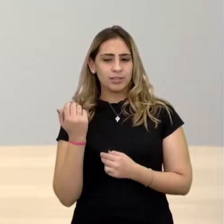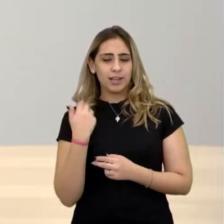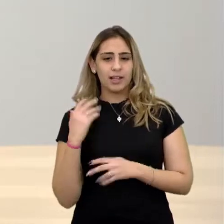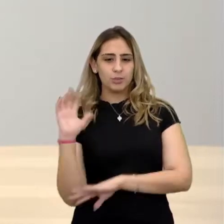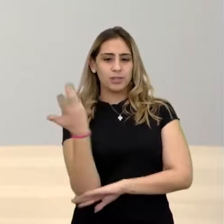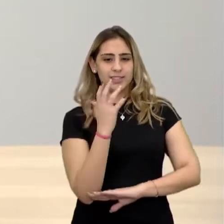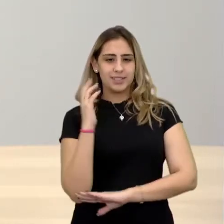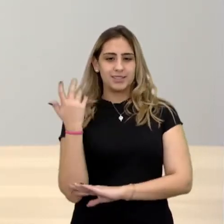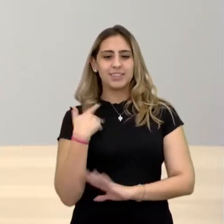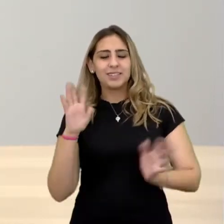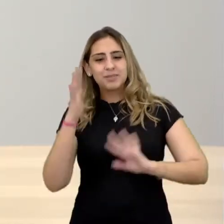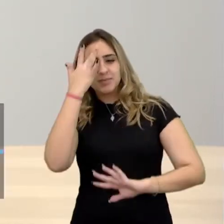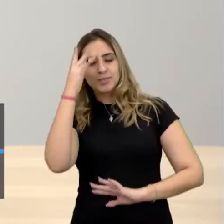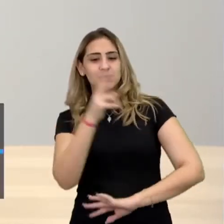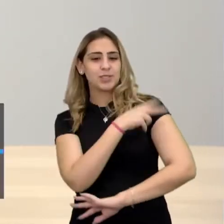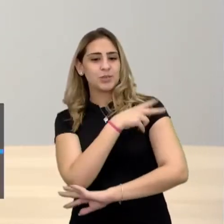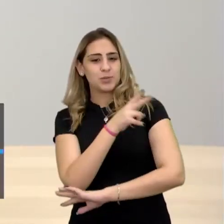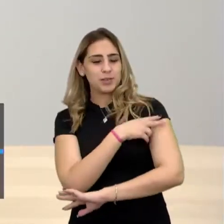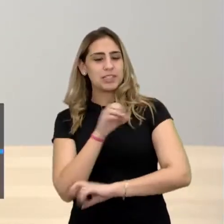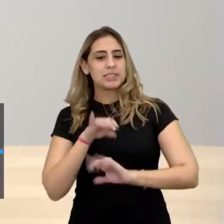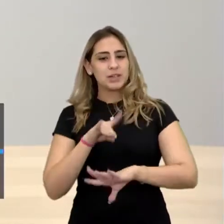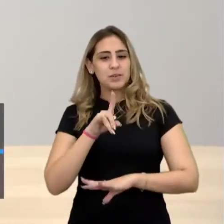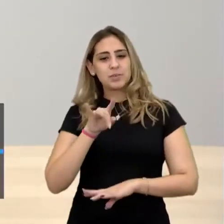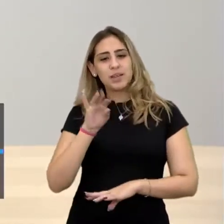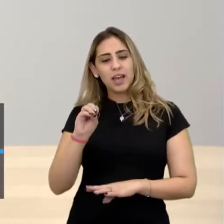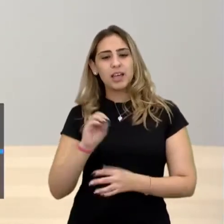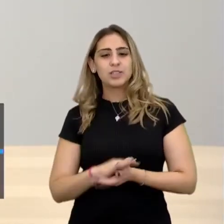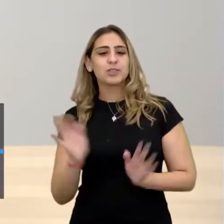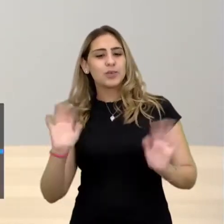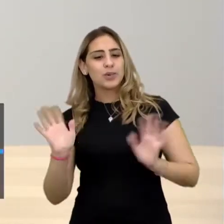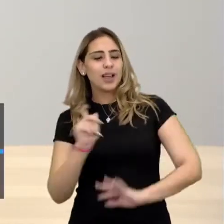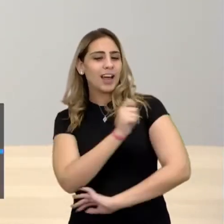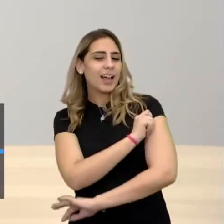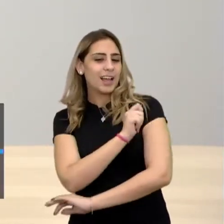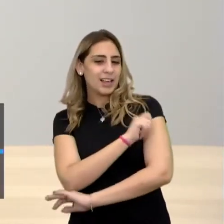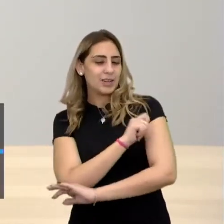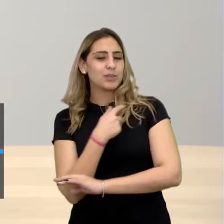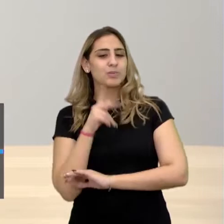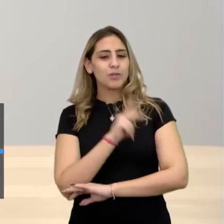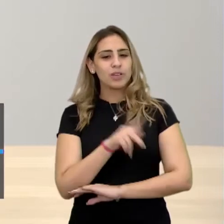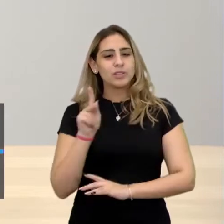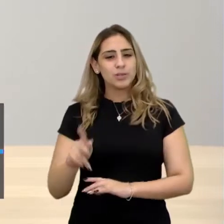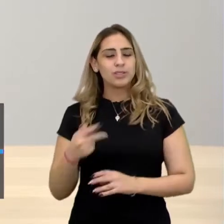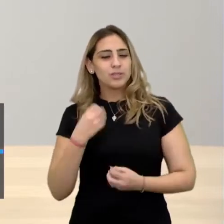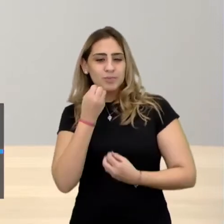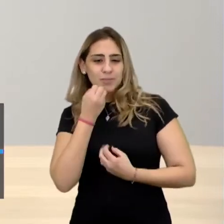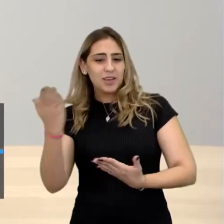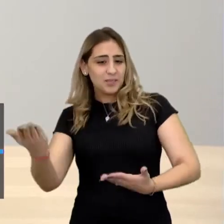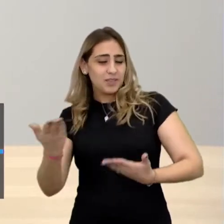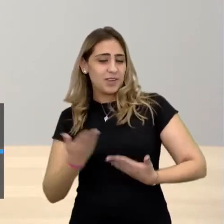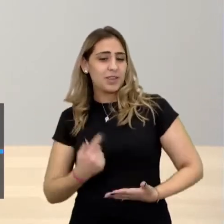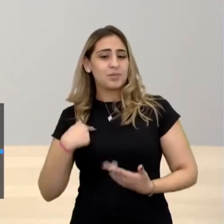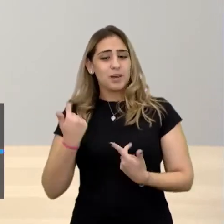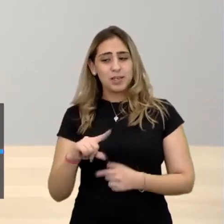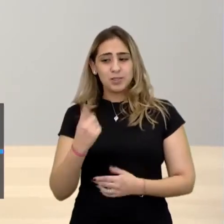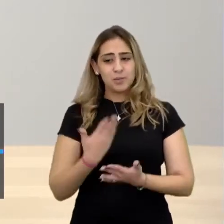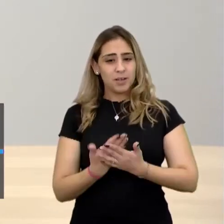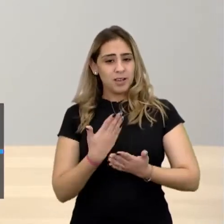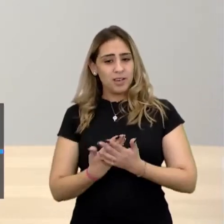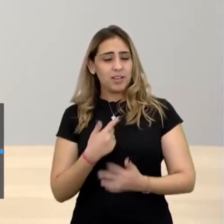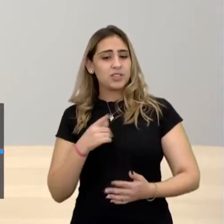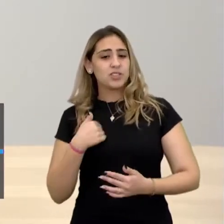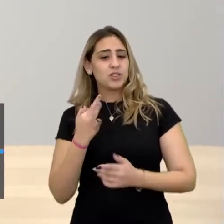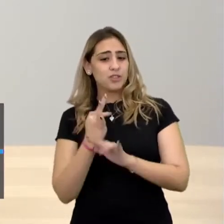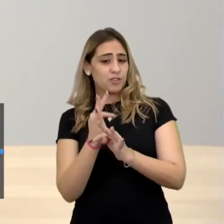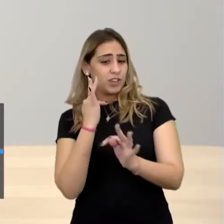pessoal? Olá, pessoal aí da segunda série do ensino médio. Olá, alunos, professores. Sejam todos bem-vindos a mais uma aula aí